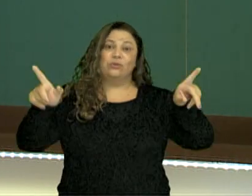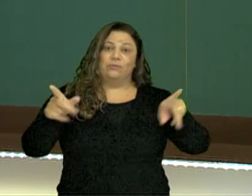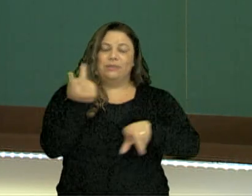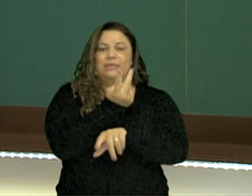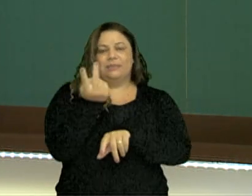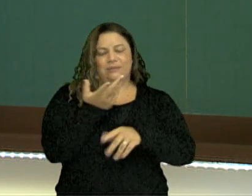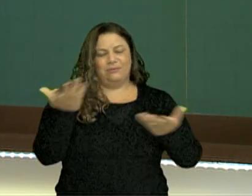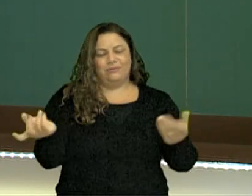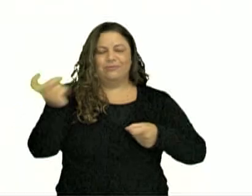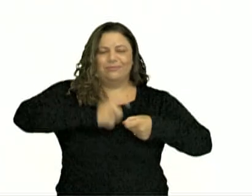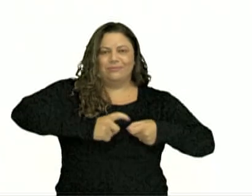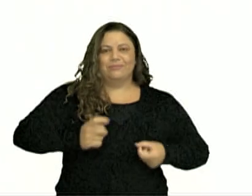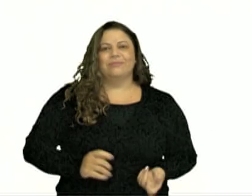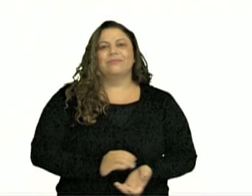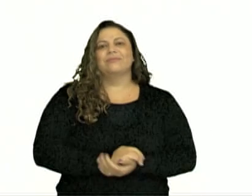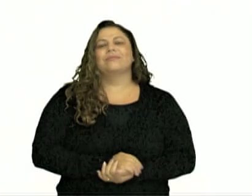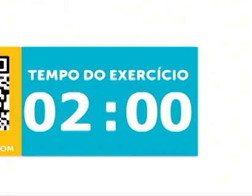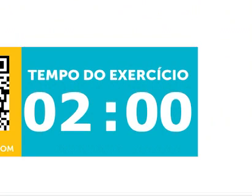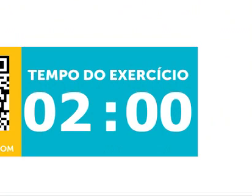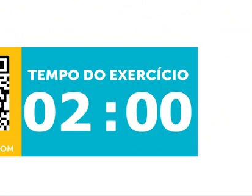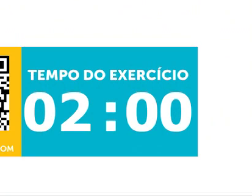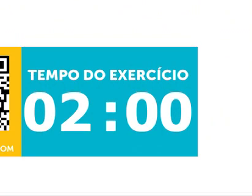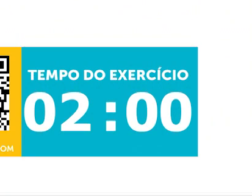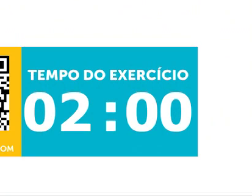e já voltamos a conferir.